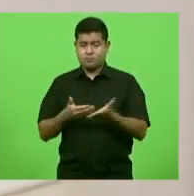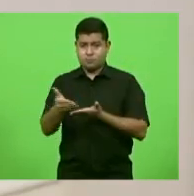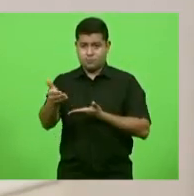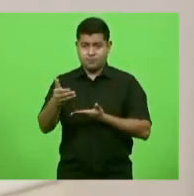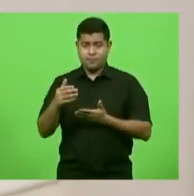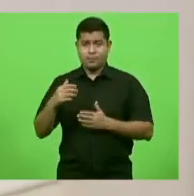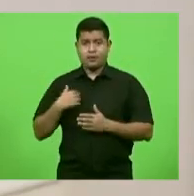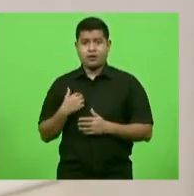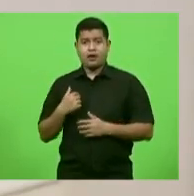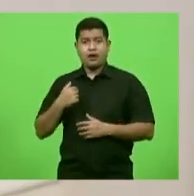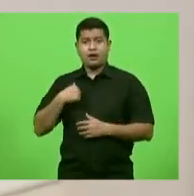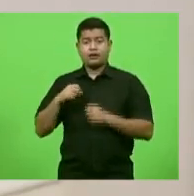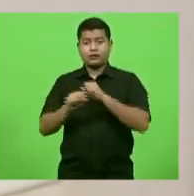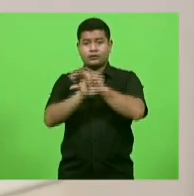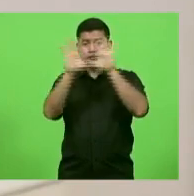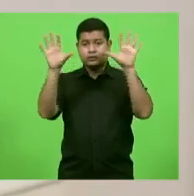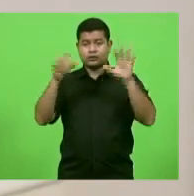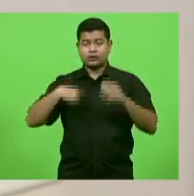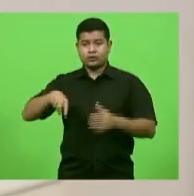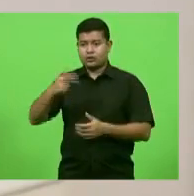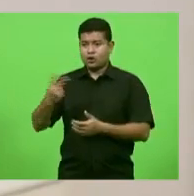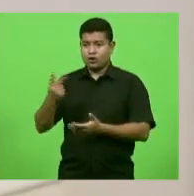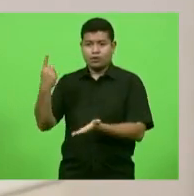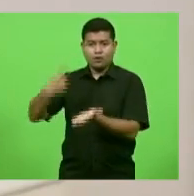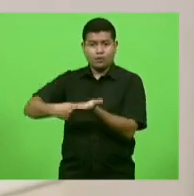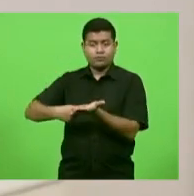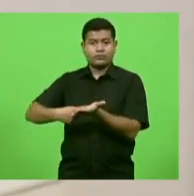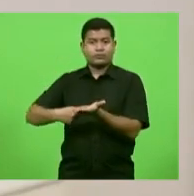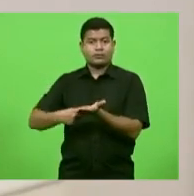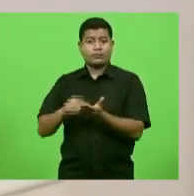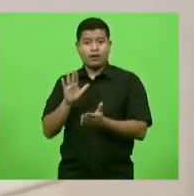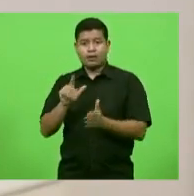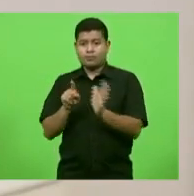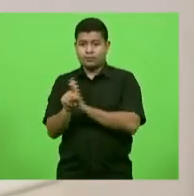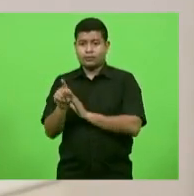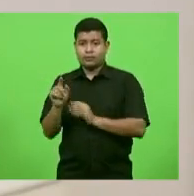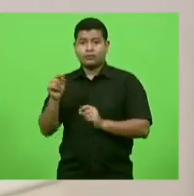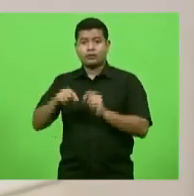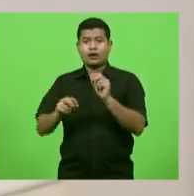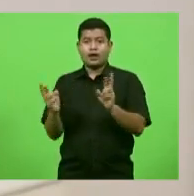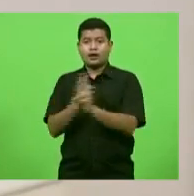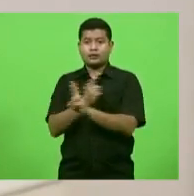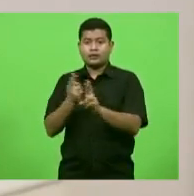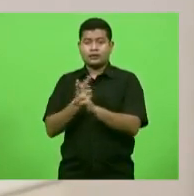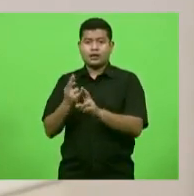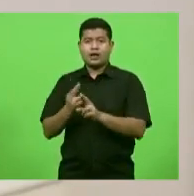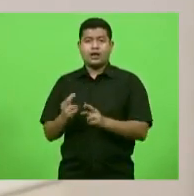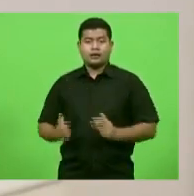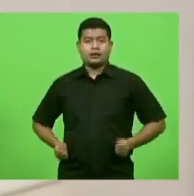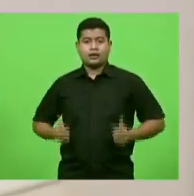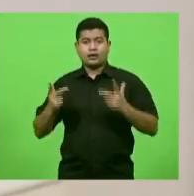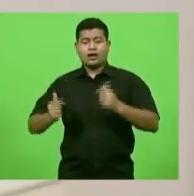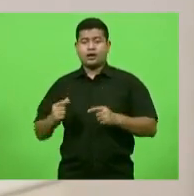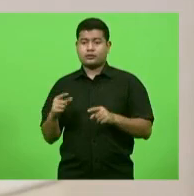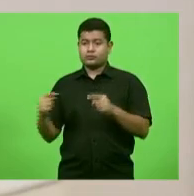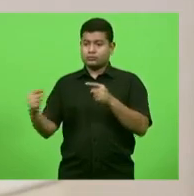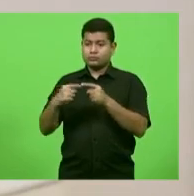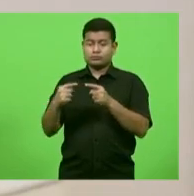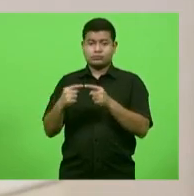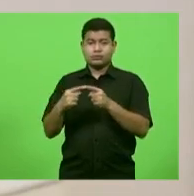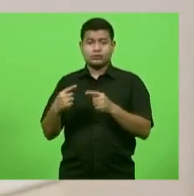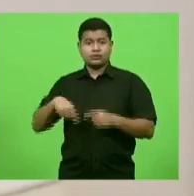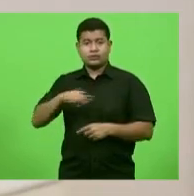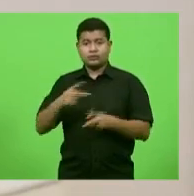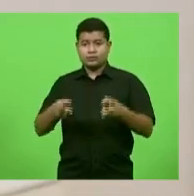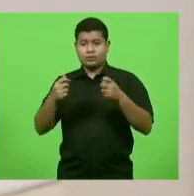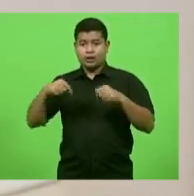A gente não combinou a fala, mas a pergunta anterior foi relacionada a preços e coisas assim. A gente percebeu dentro da saúde